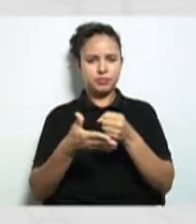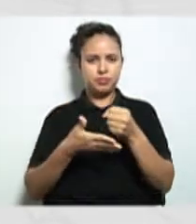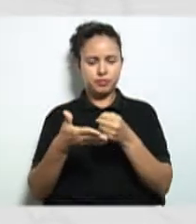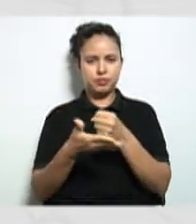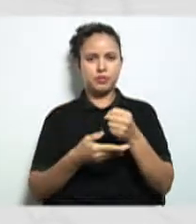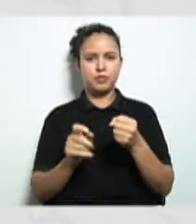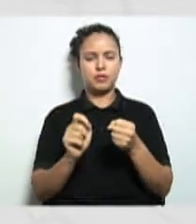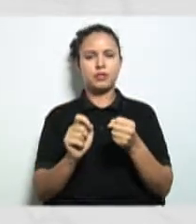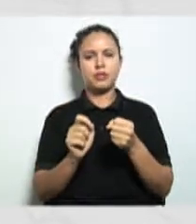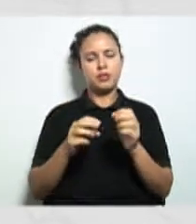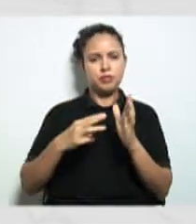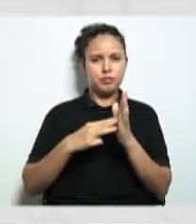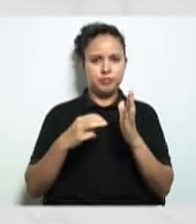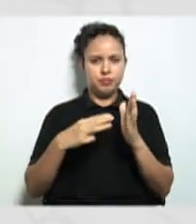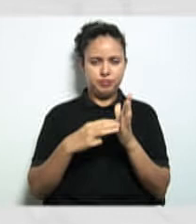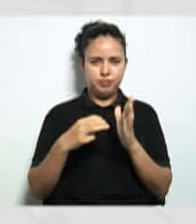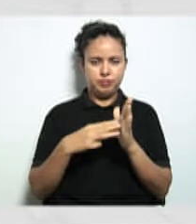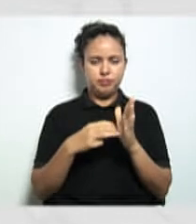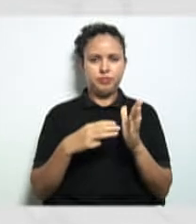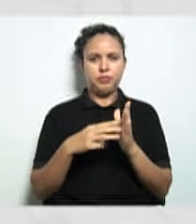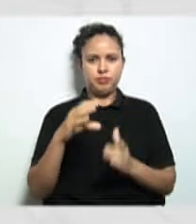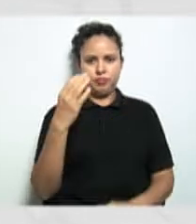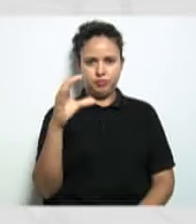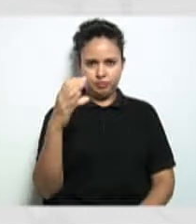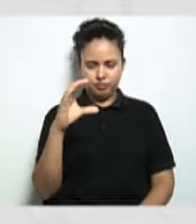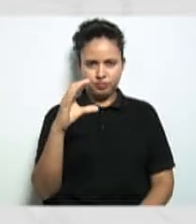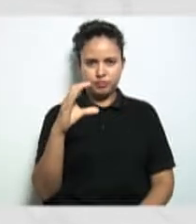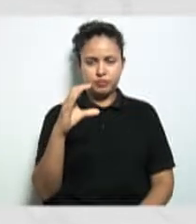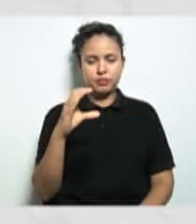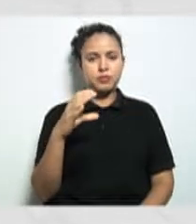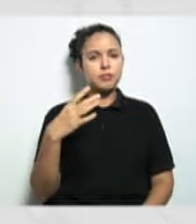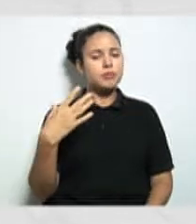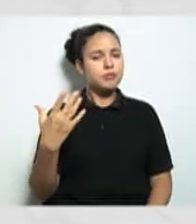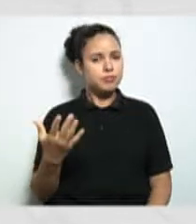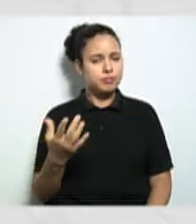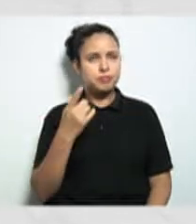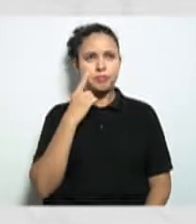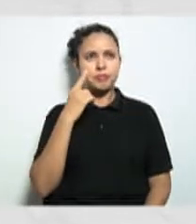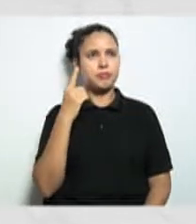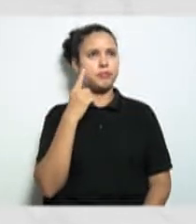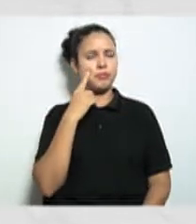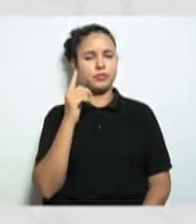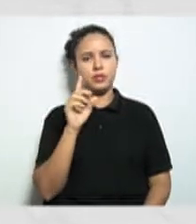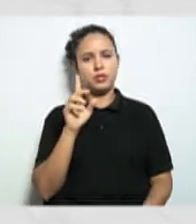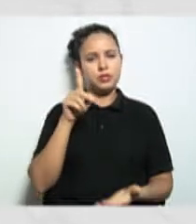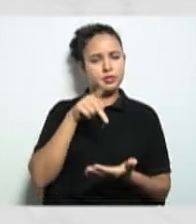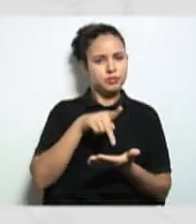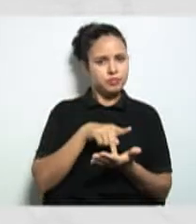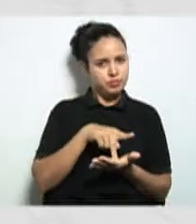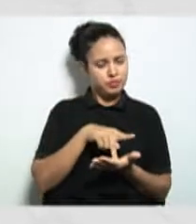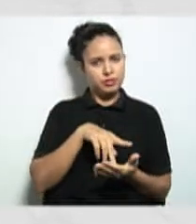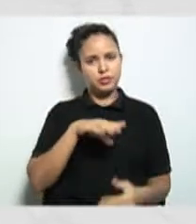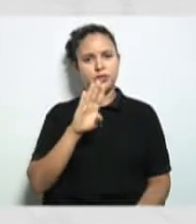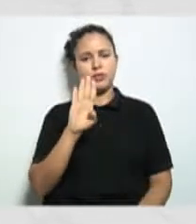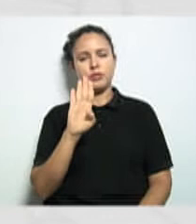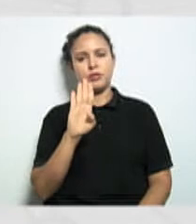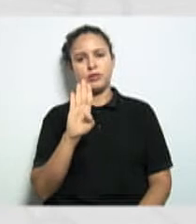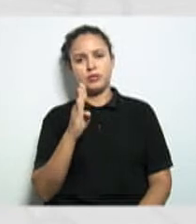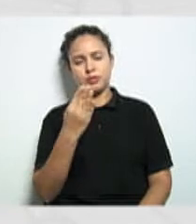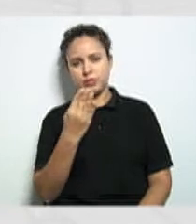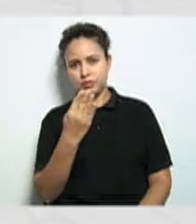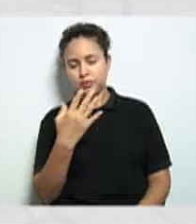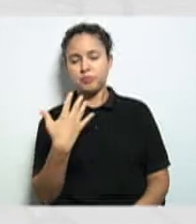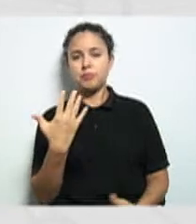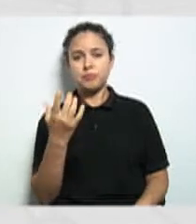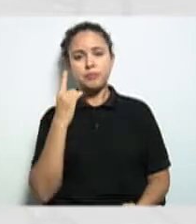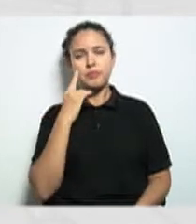no método científico. Olha só, né? Então, se a